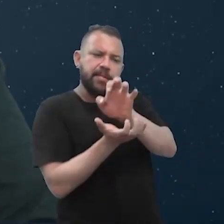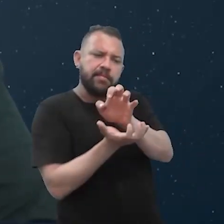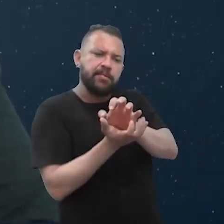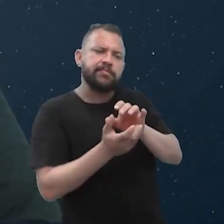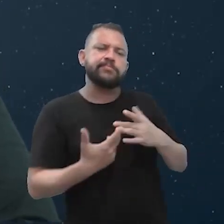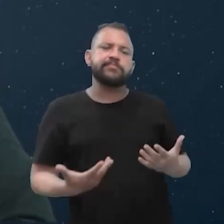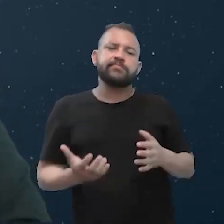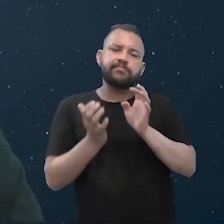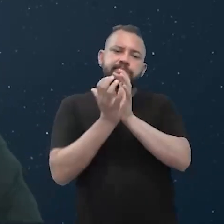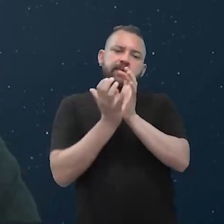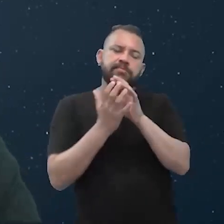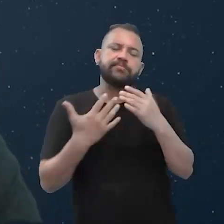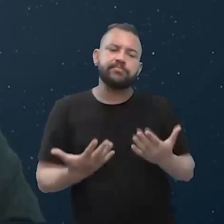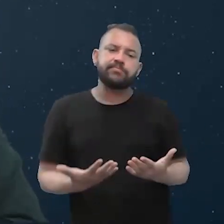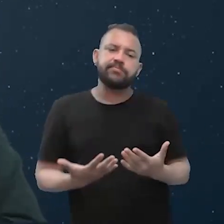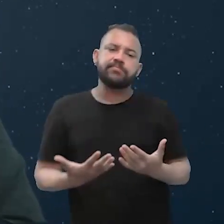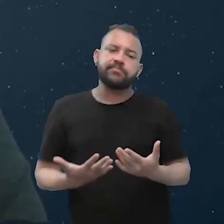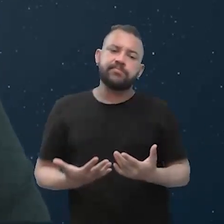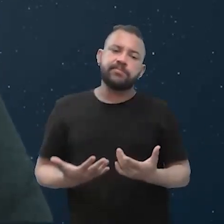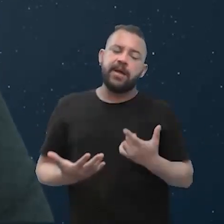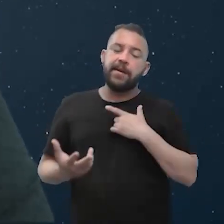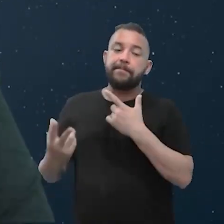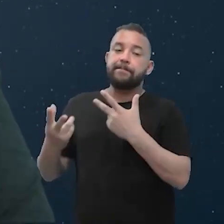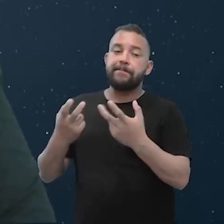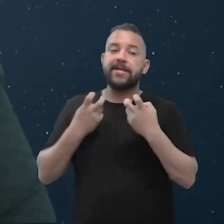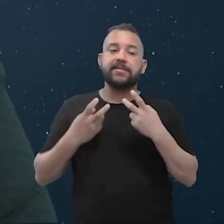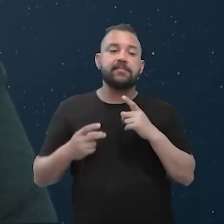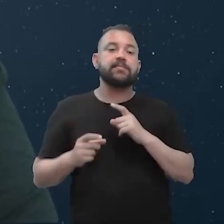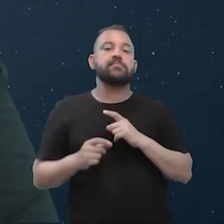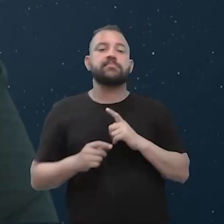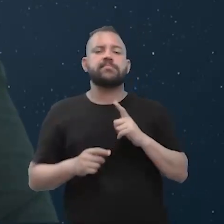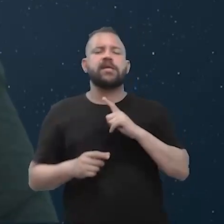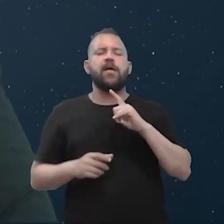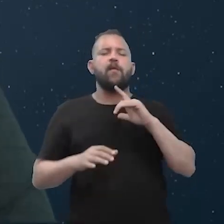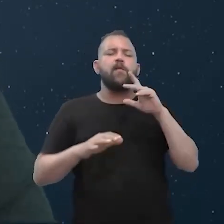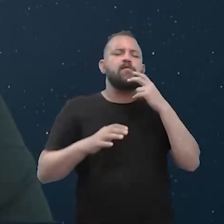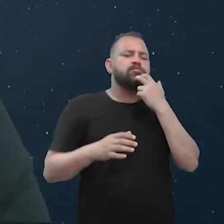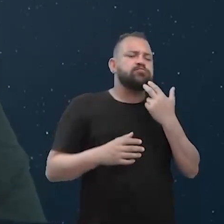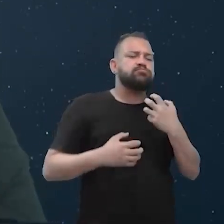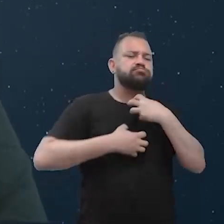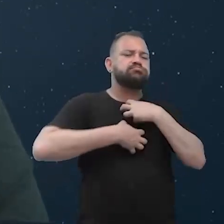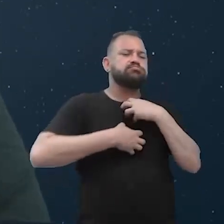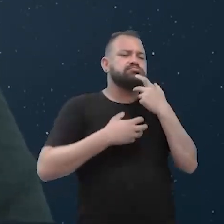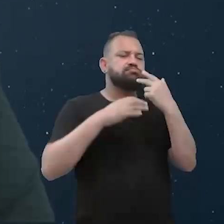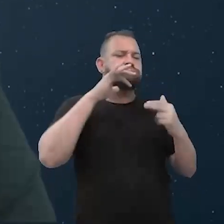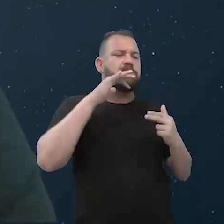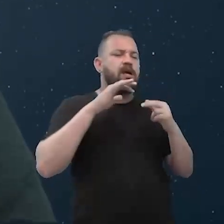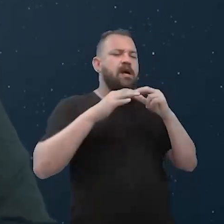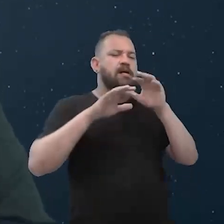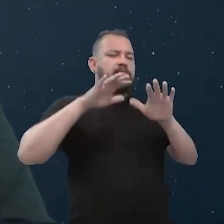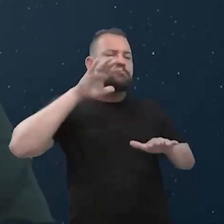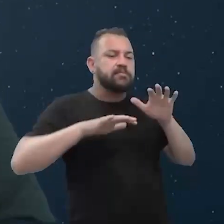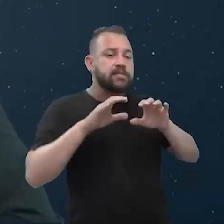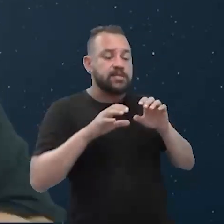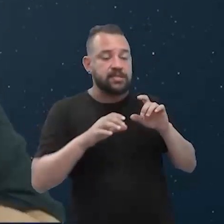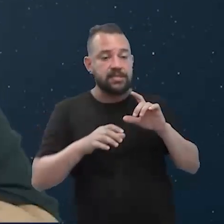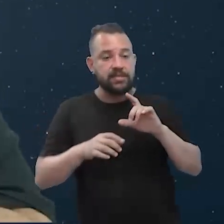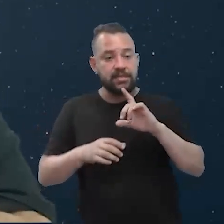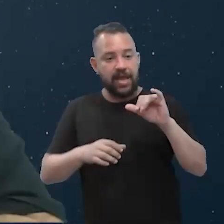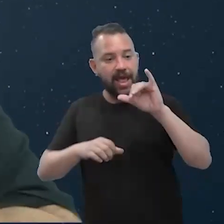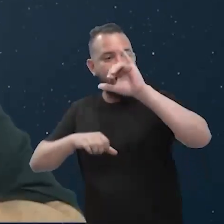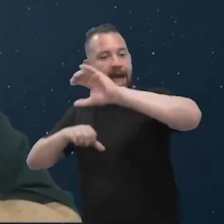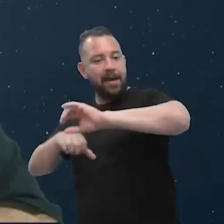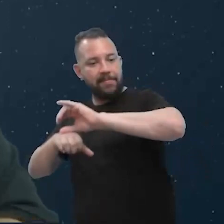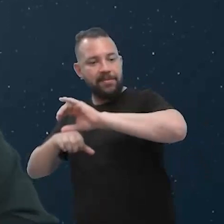Pernambuco, né? No nosso estado, a gente percebe que, à medida que a gente se afasta da capital, a gente